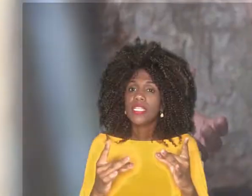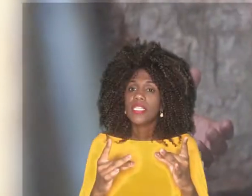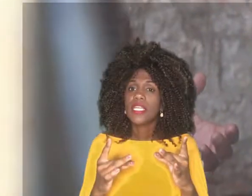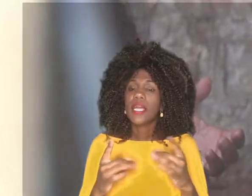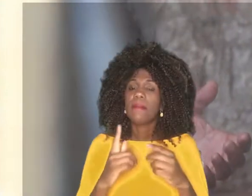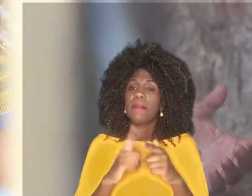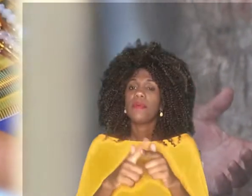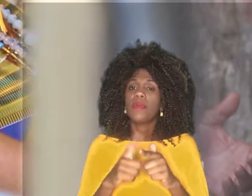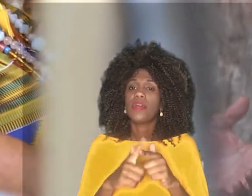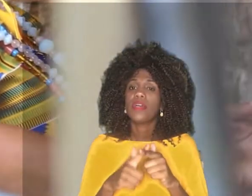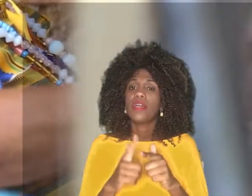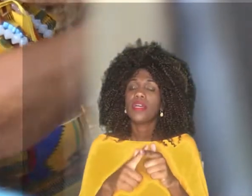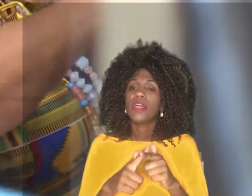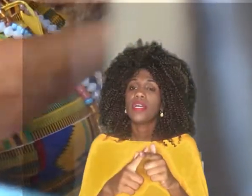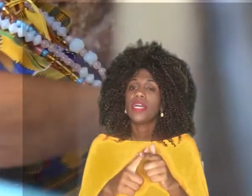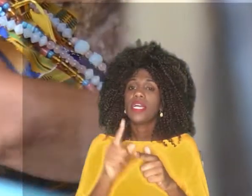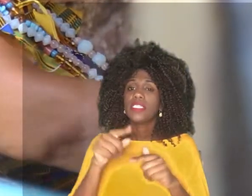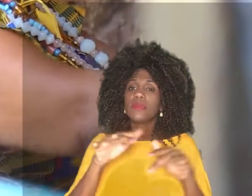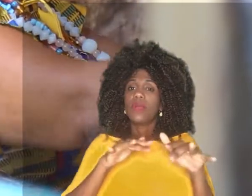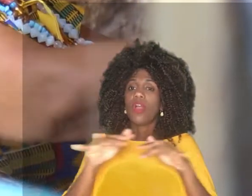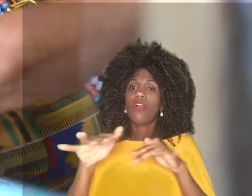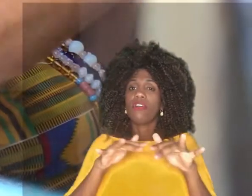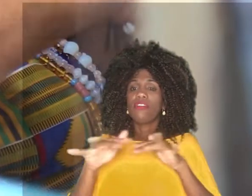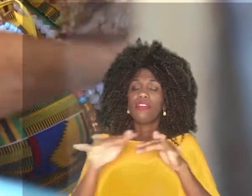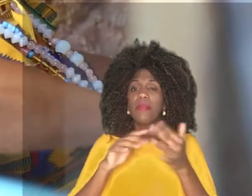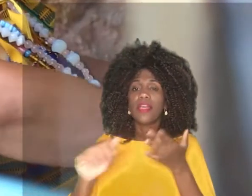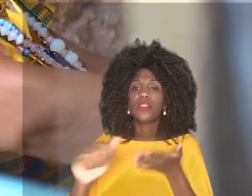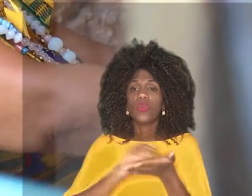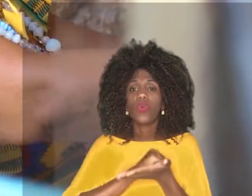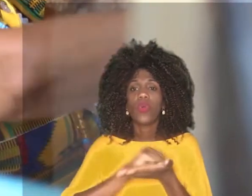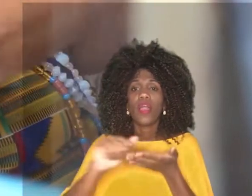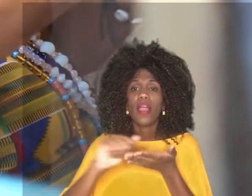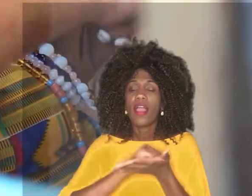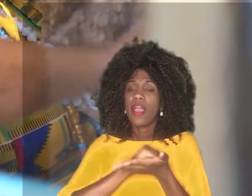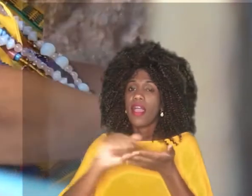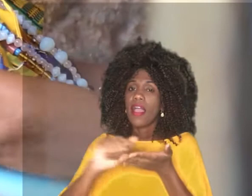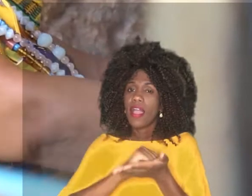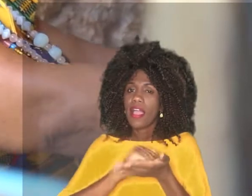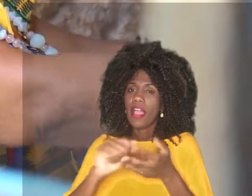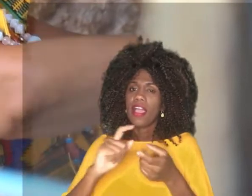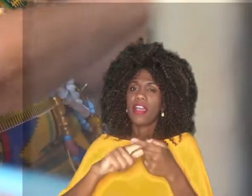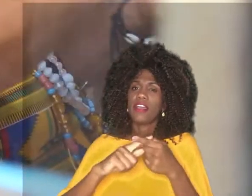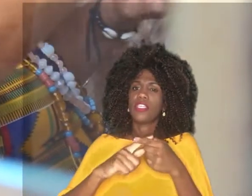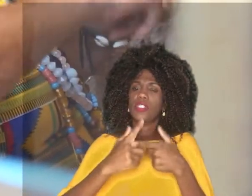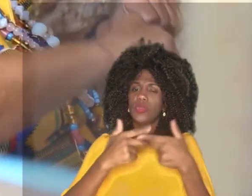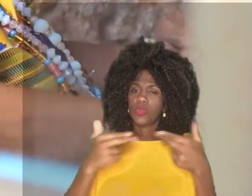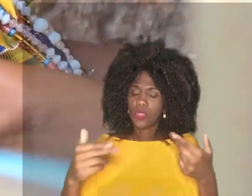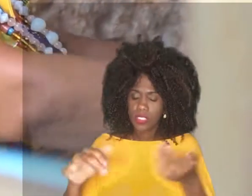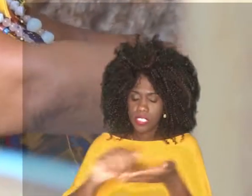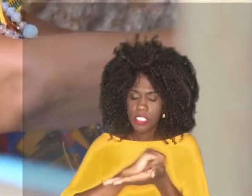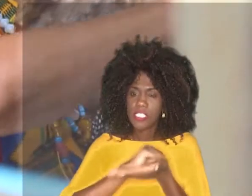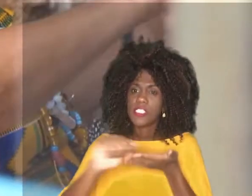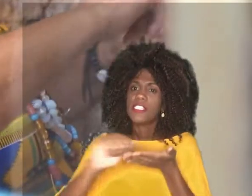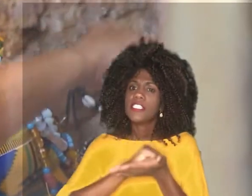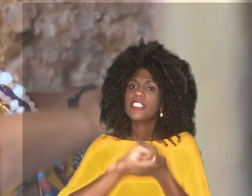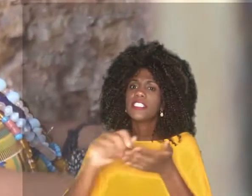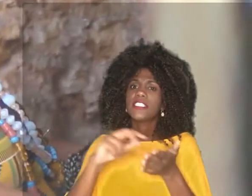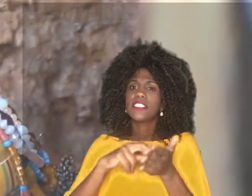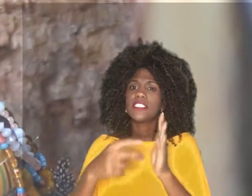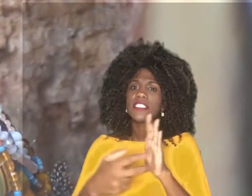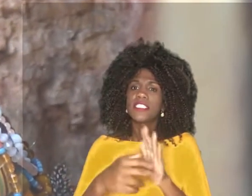porque esse movimento de ralar os grãos na pedra é o